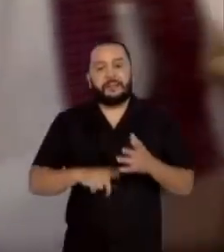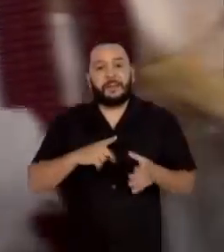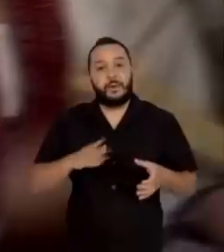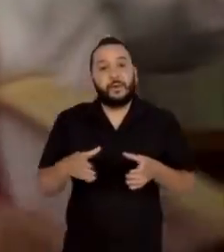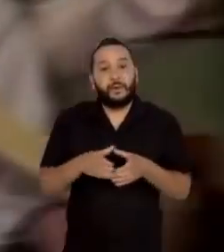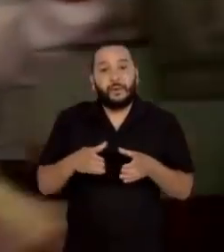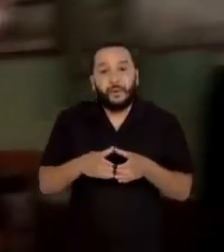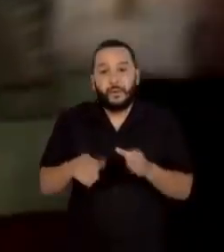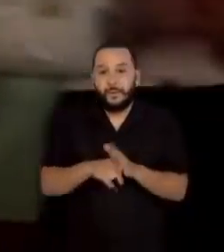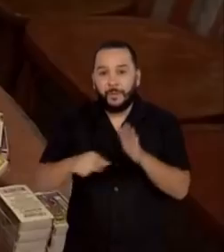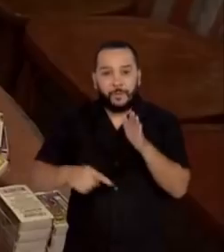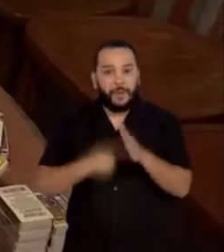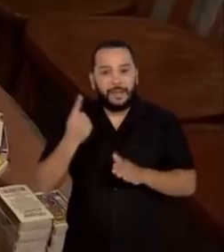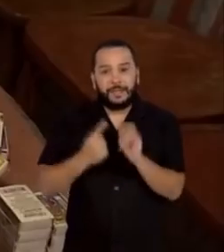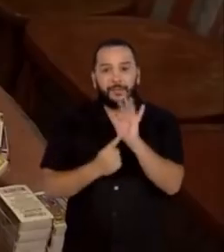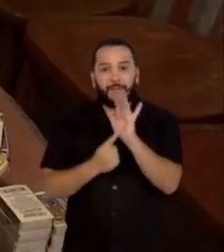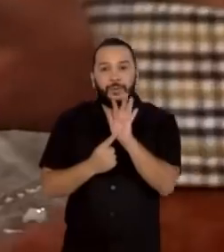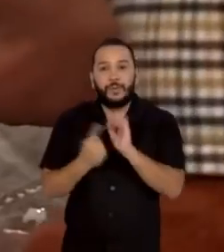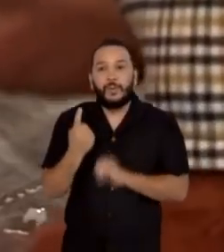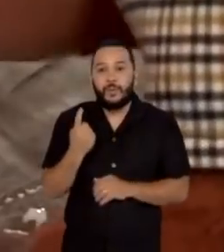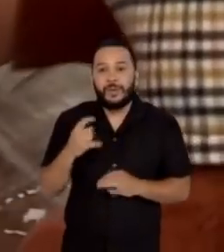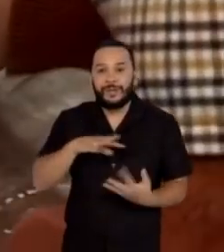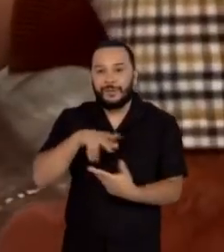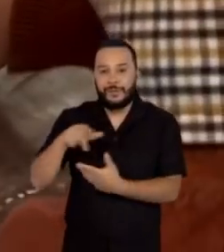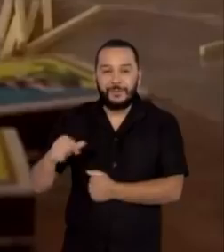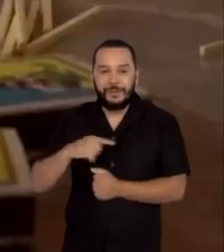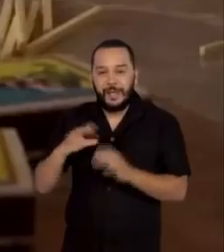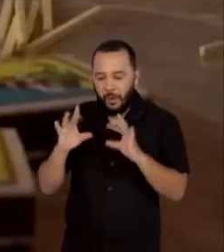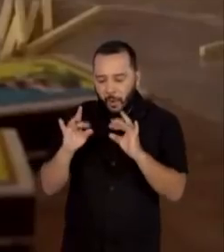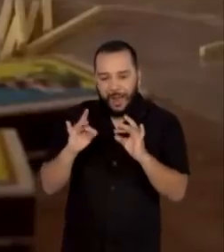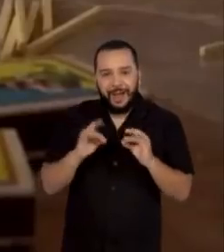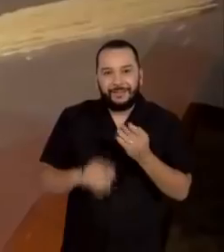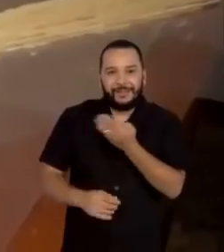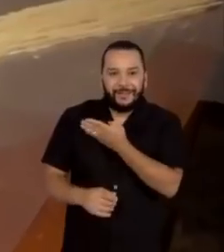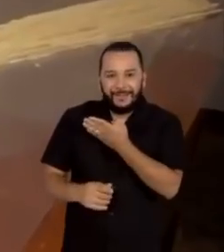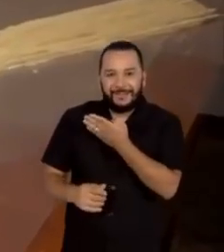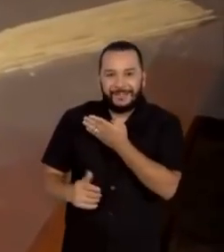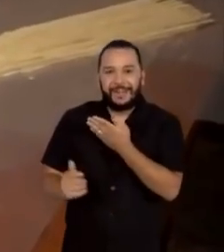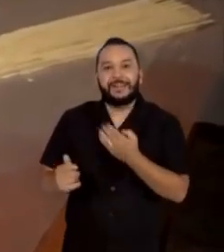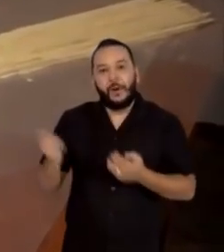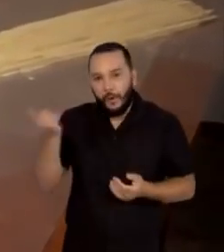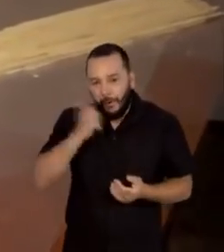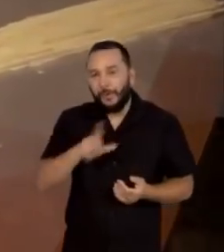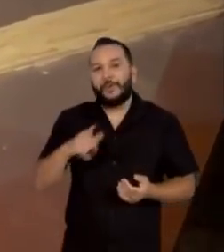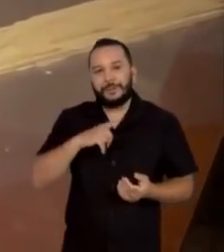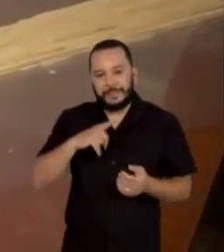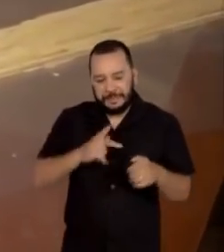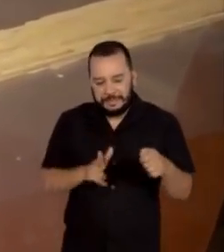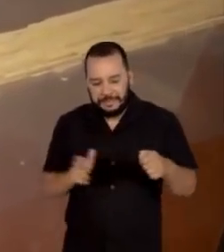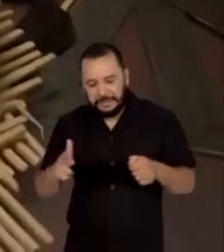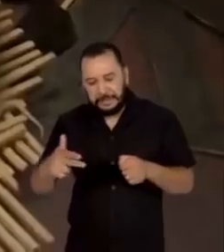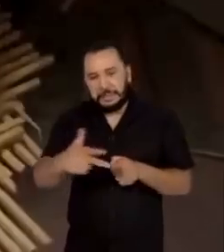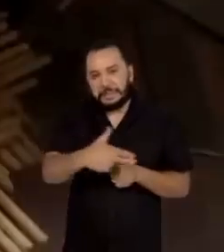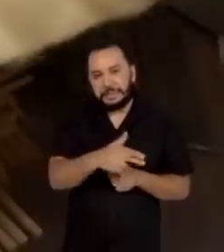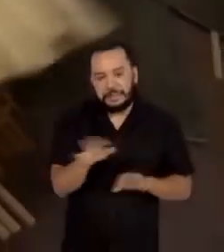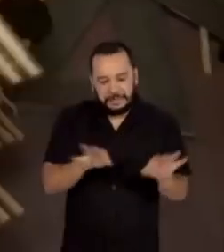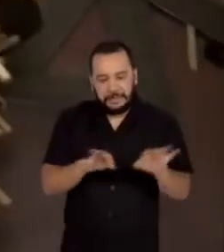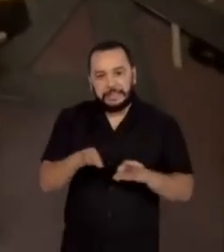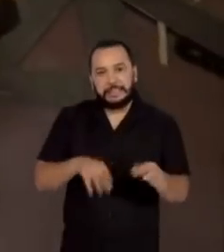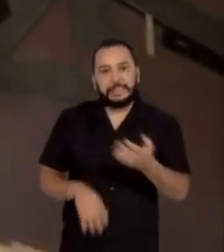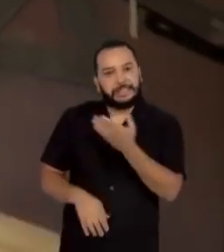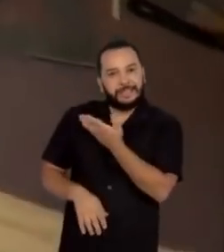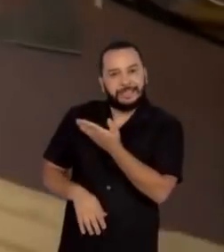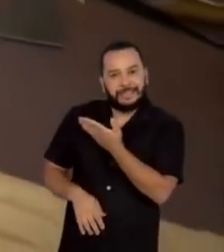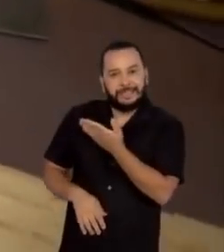de palitos do mundo. Os palitos são colados um a um até formarem peças inteiras, que são recortadas na forma dos